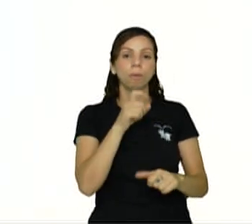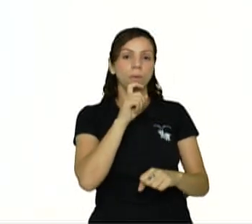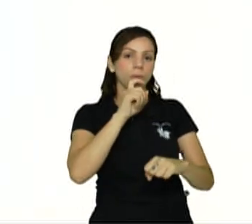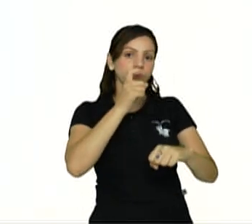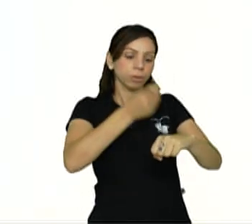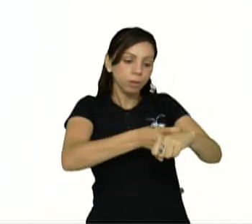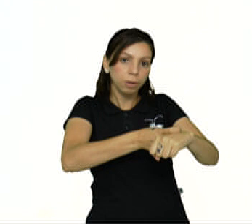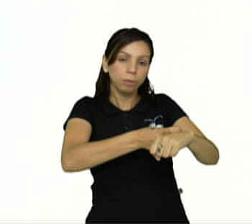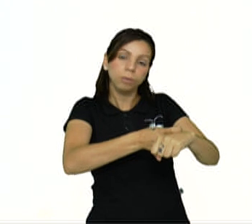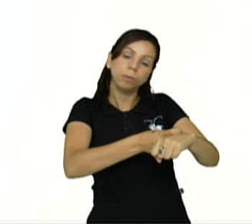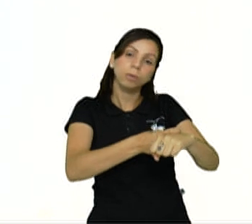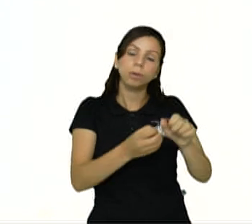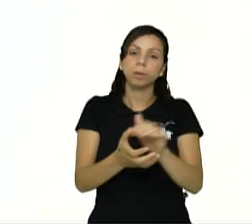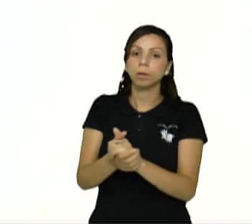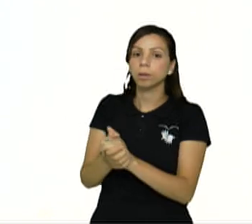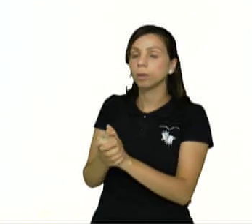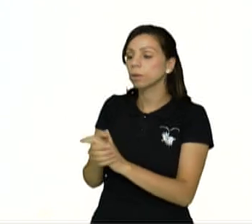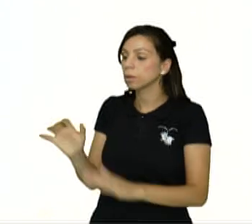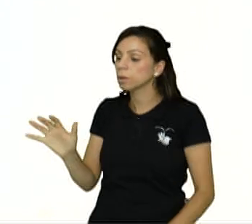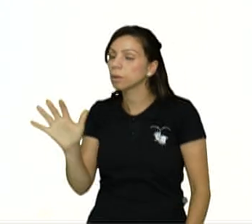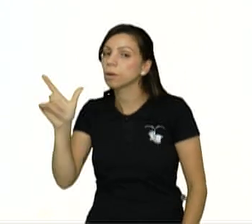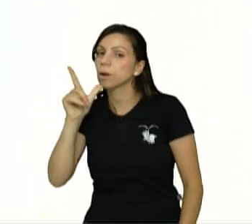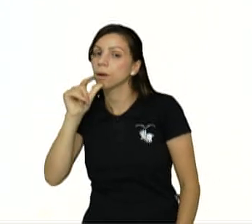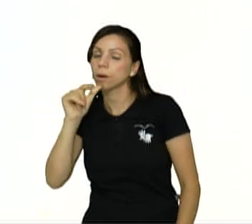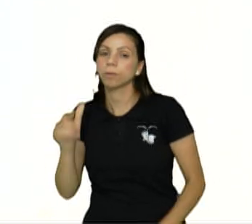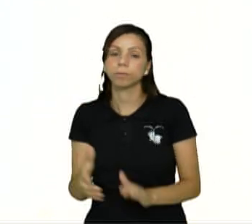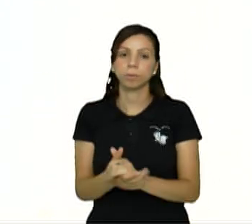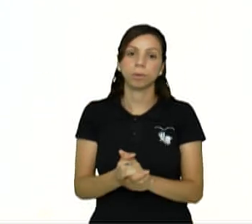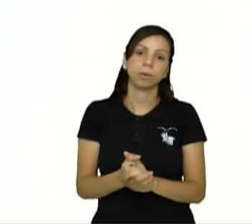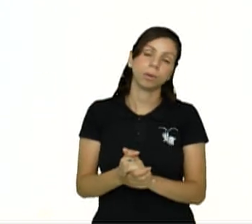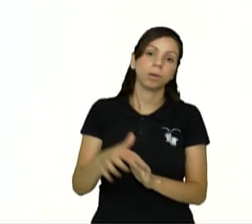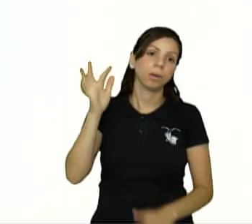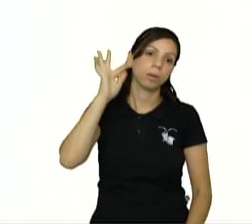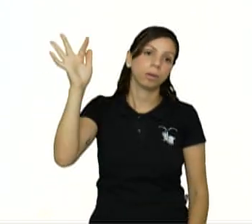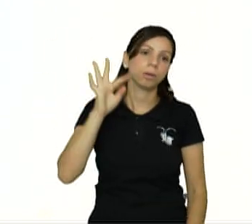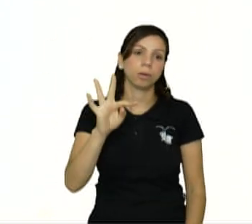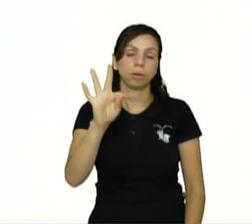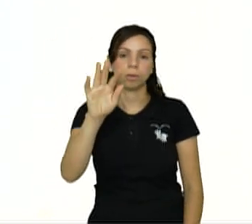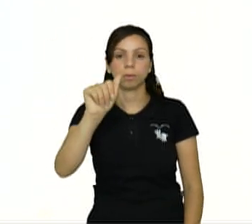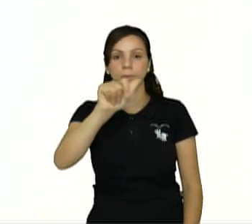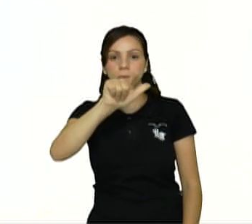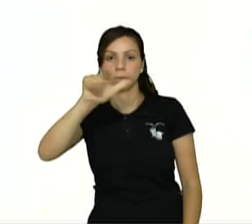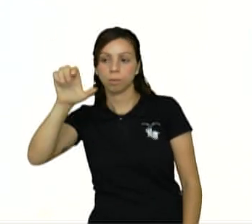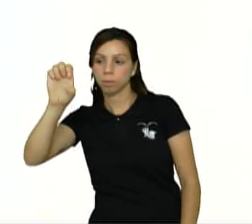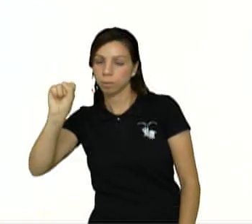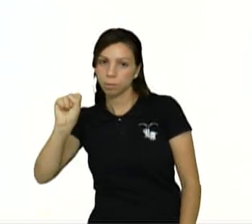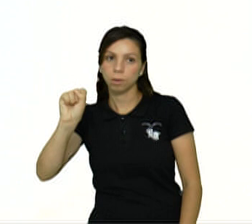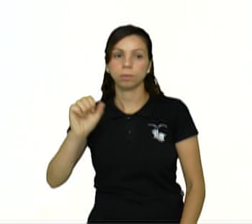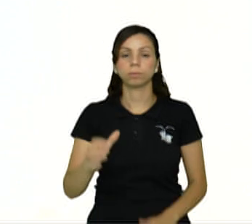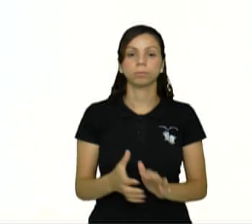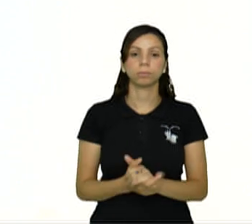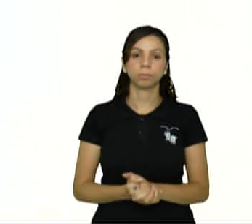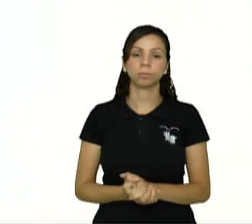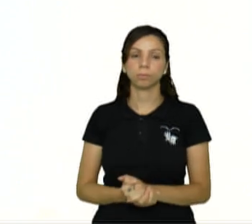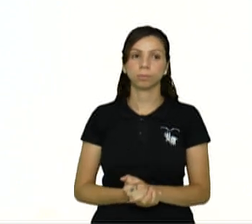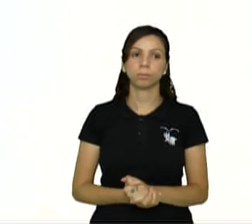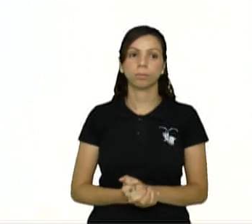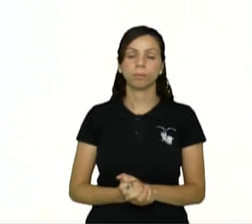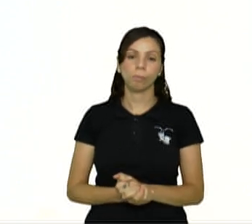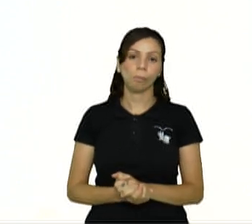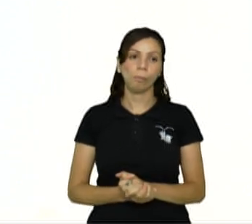água. E aí você aplica um teorema chamado Teorema de Thales, que é o Teorema das Proporções. Vou mostrar aqui para você. Olha